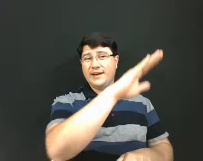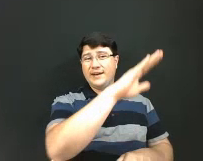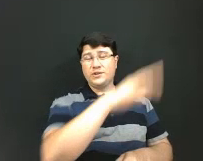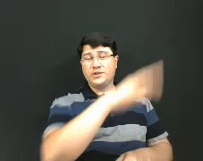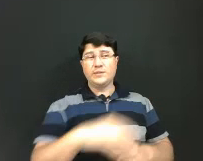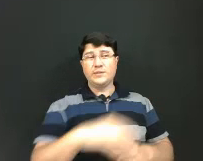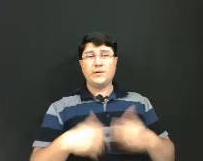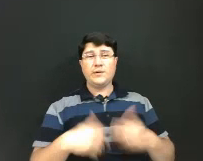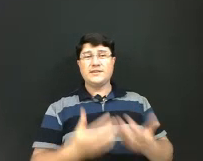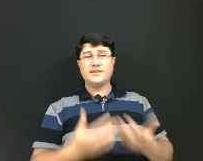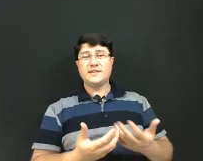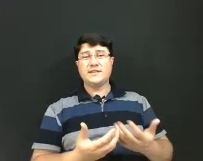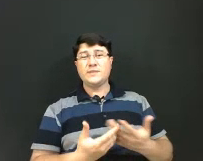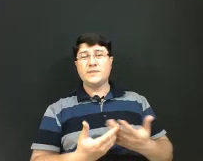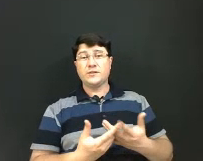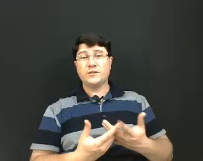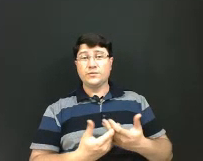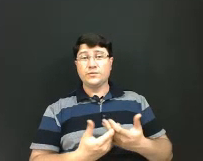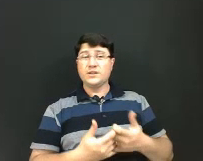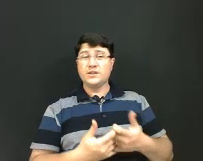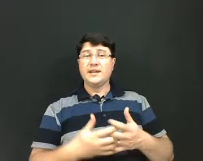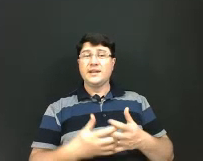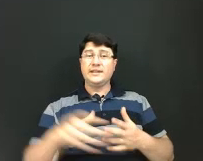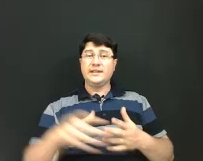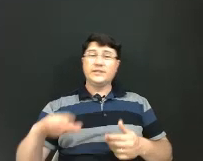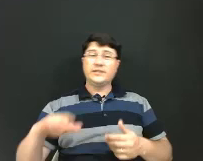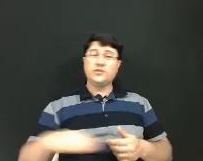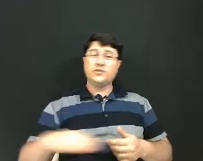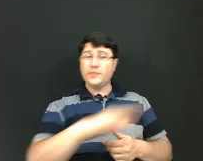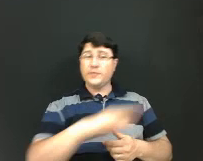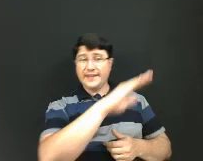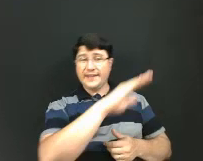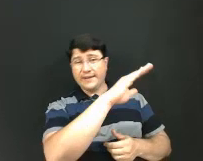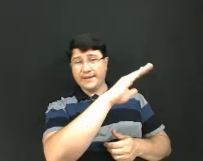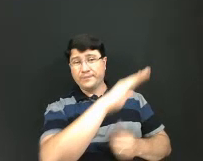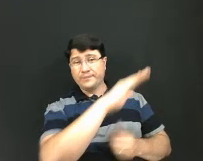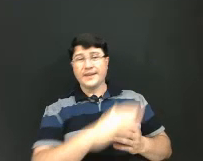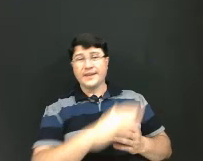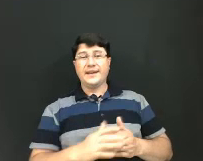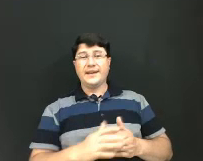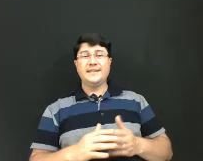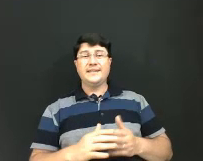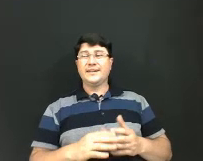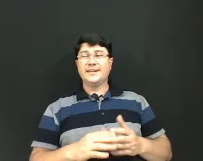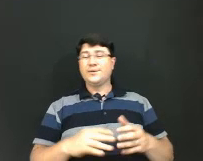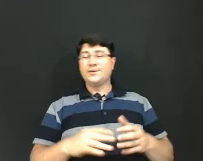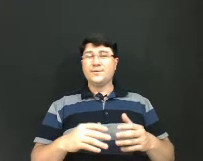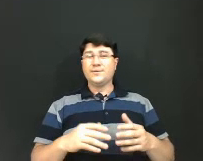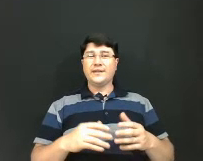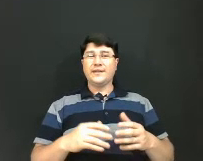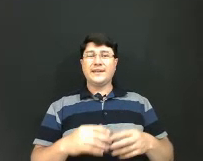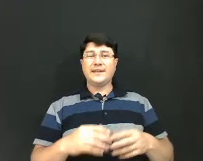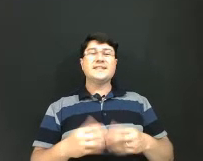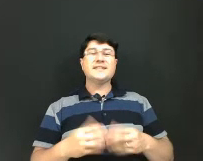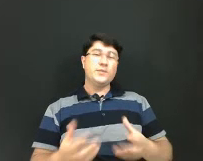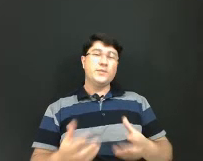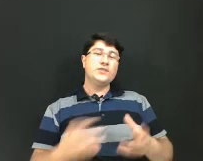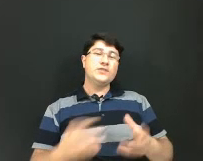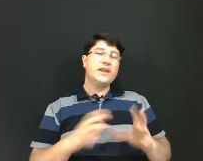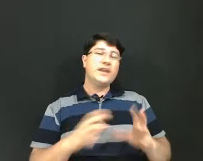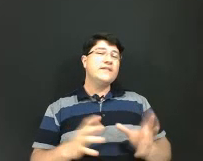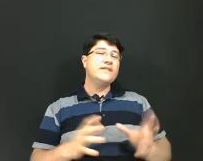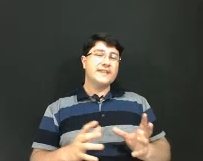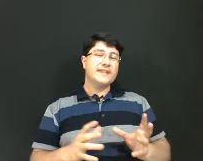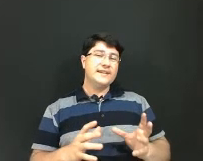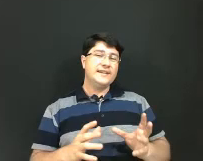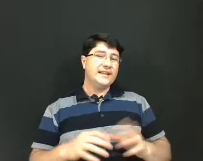uma serra. Curitiba está quase 900 metros de altitude, então tem que subir uma serra. Então, quem sabe